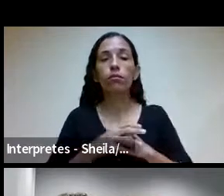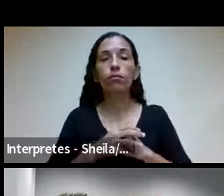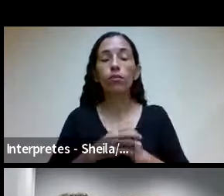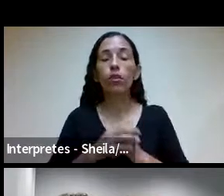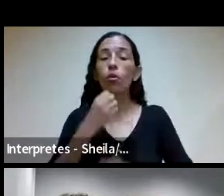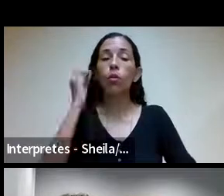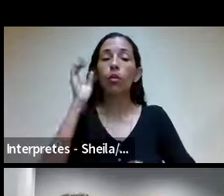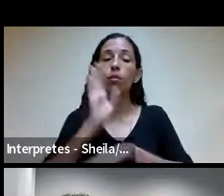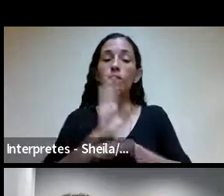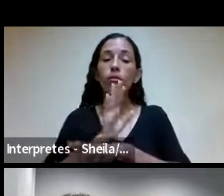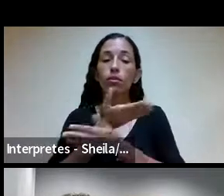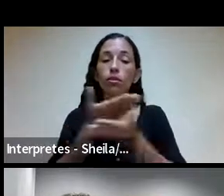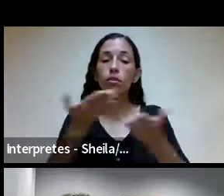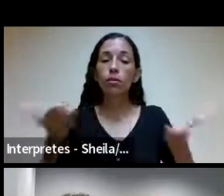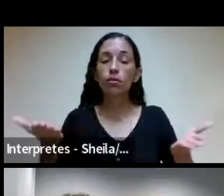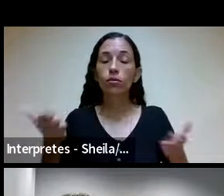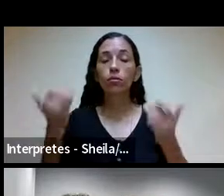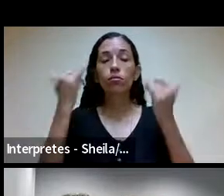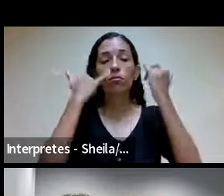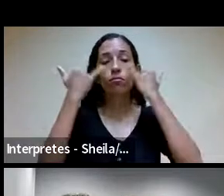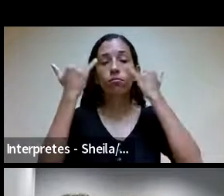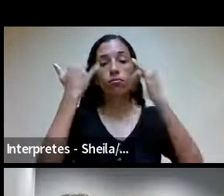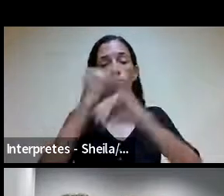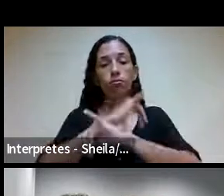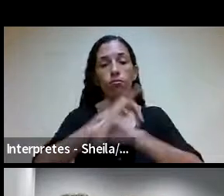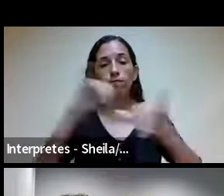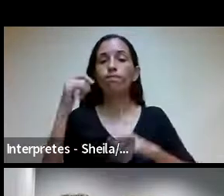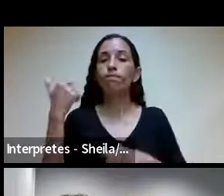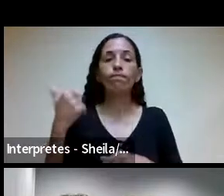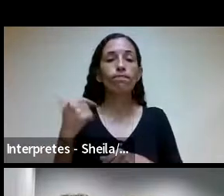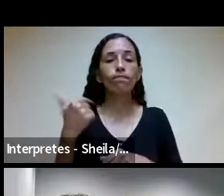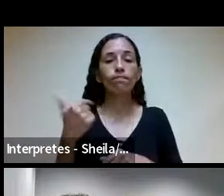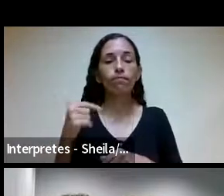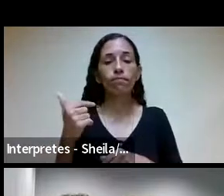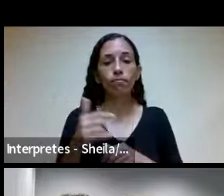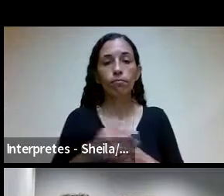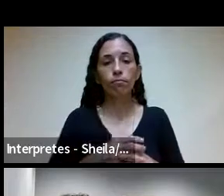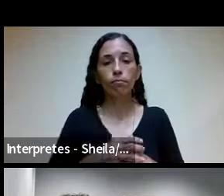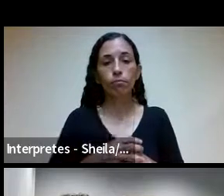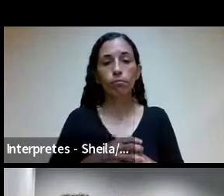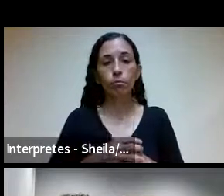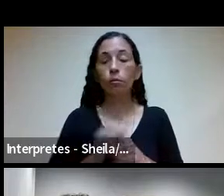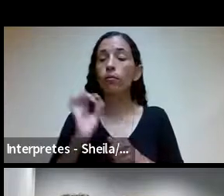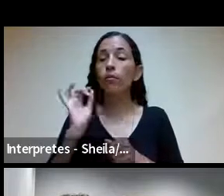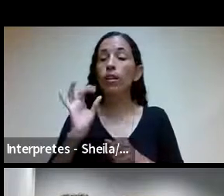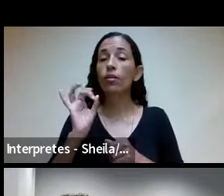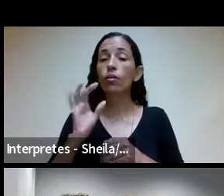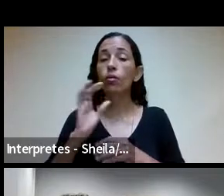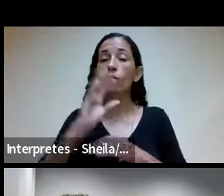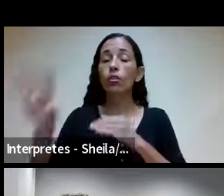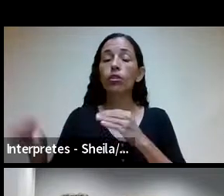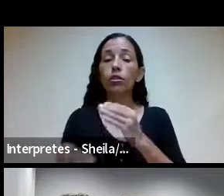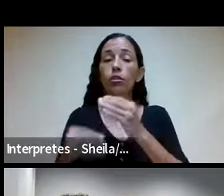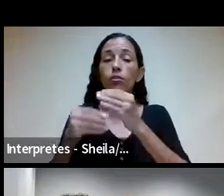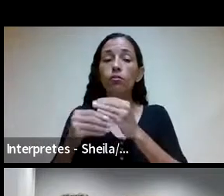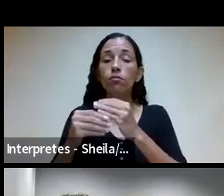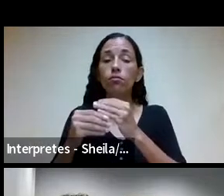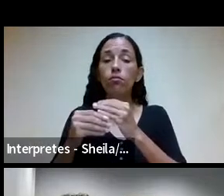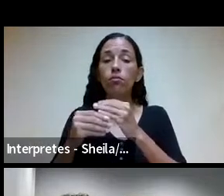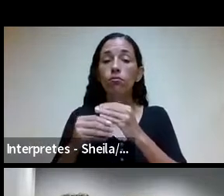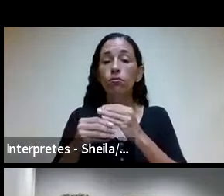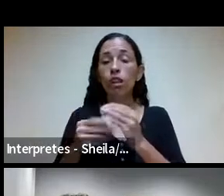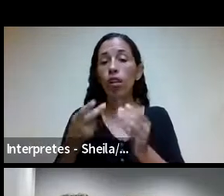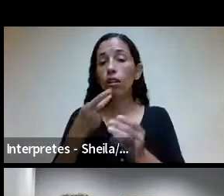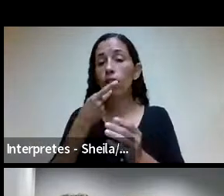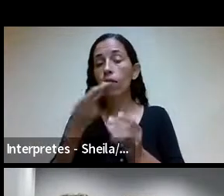tarde a todos. Não tenho proposições ou comunicações a fazer, exceto aderir aos parabéns